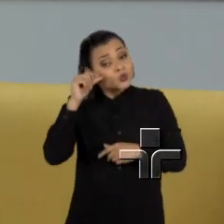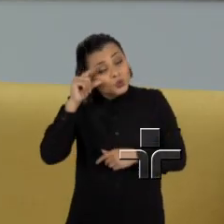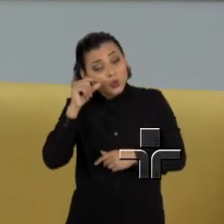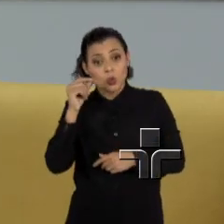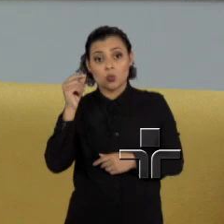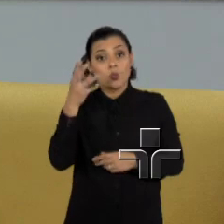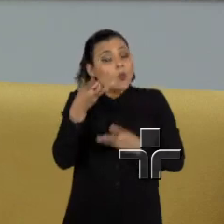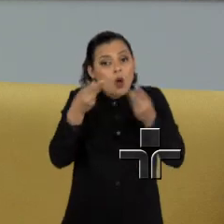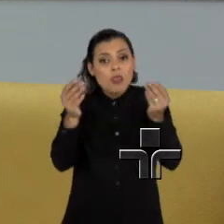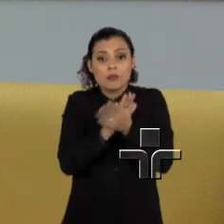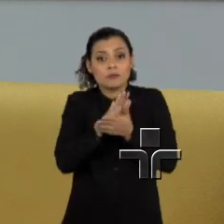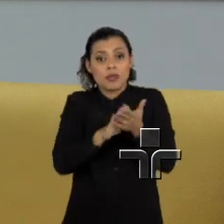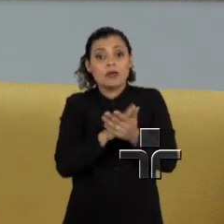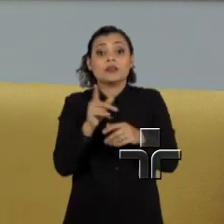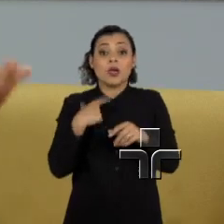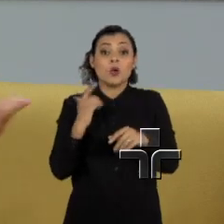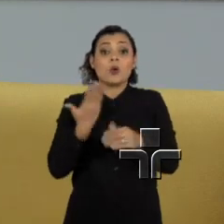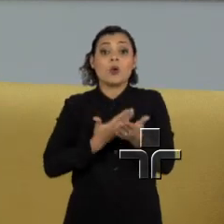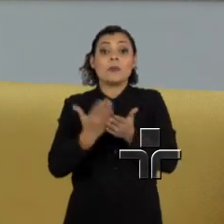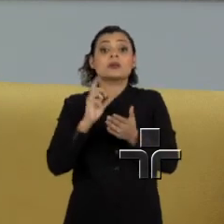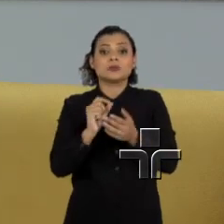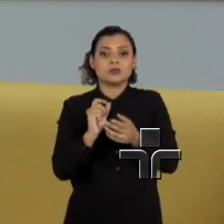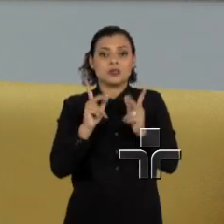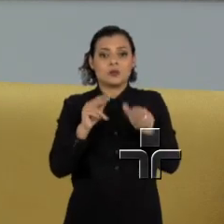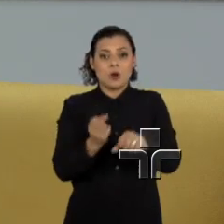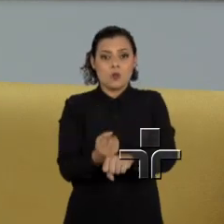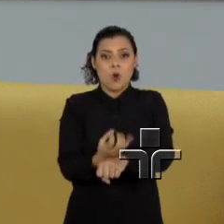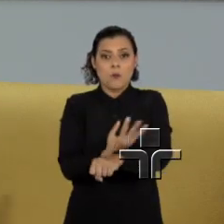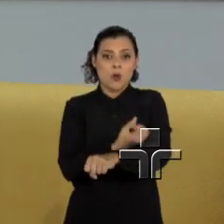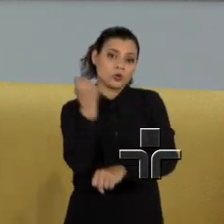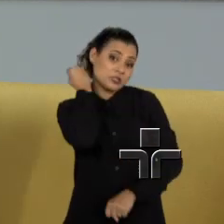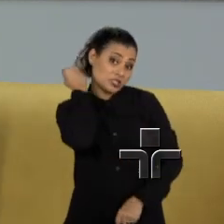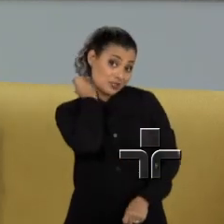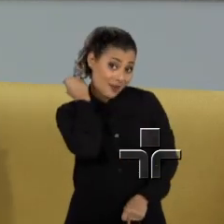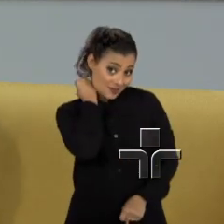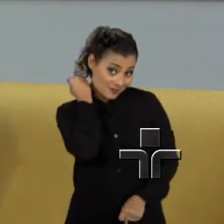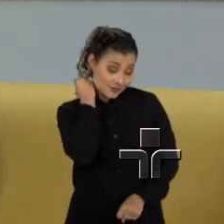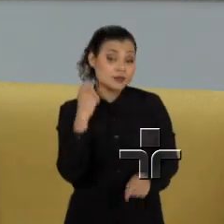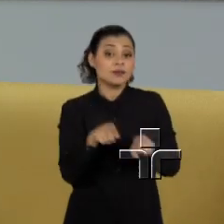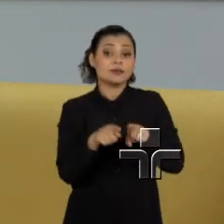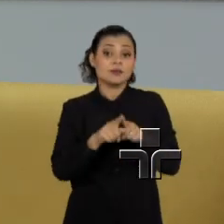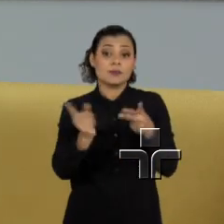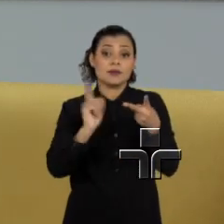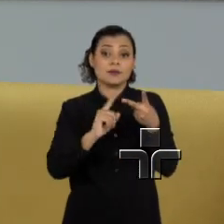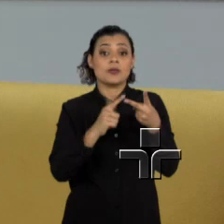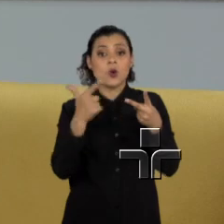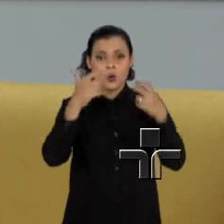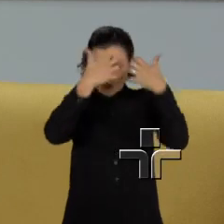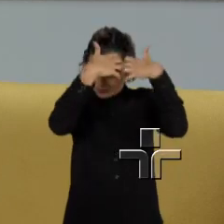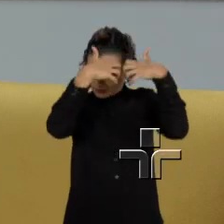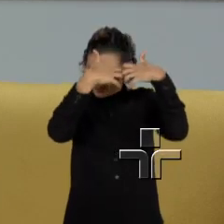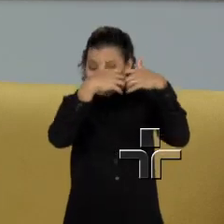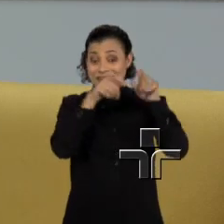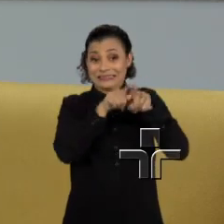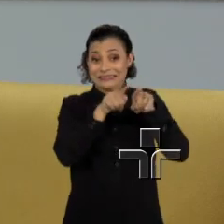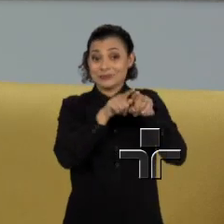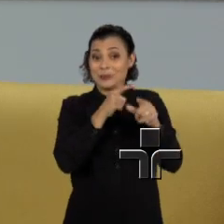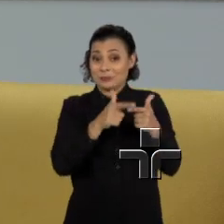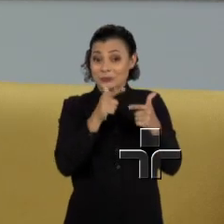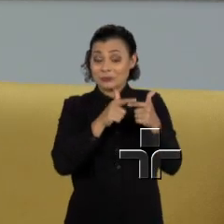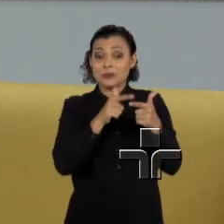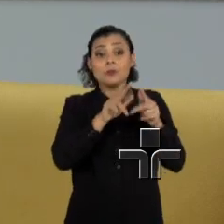há substâncias que começam a ser liberadas, por exemplo, o hormônio de estresse e outras substâncias do cérebro. Elas, de